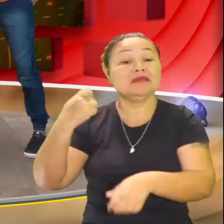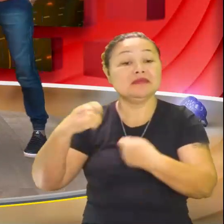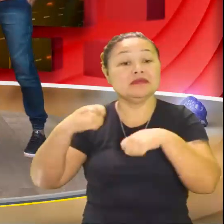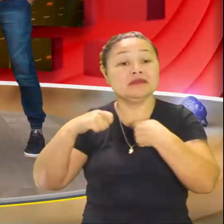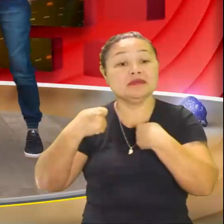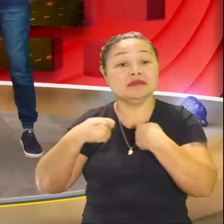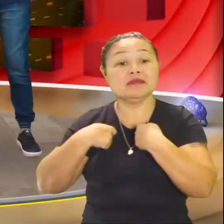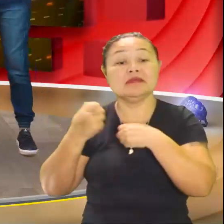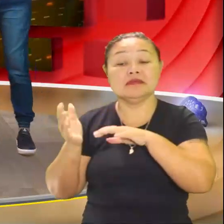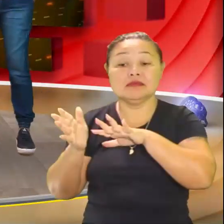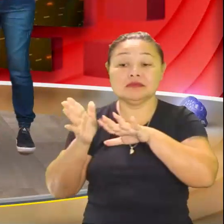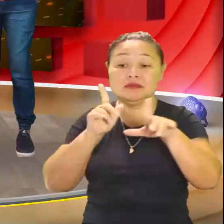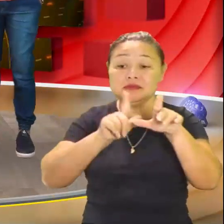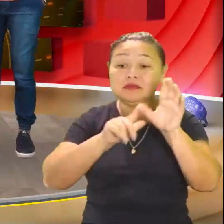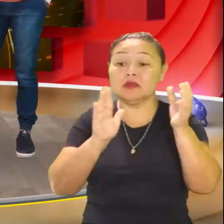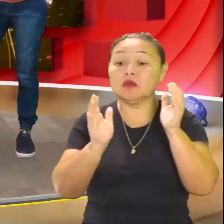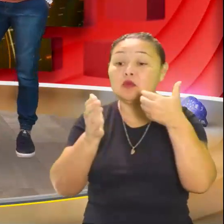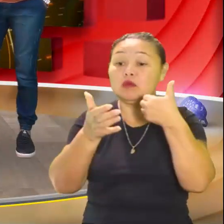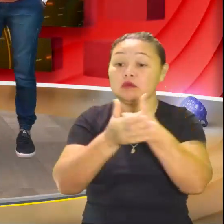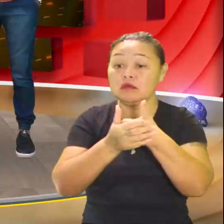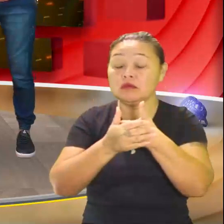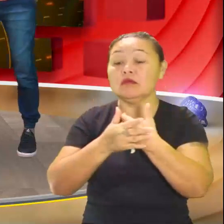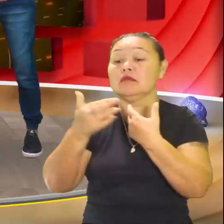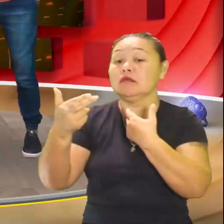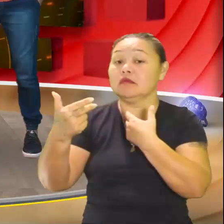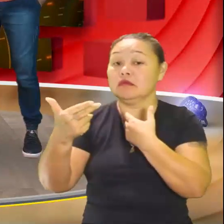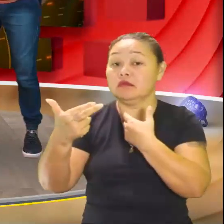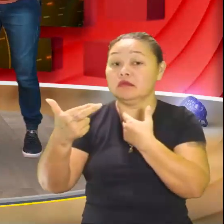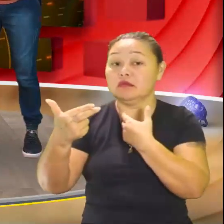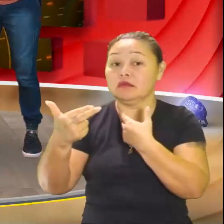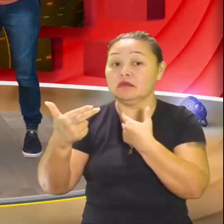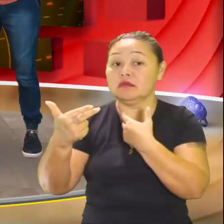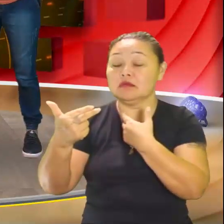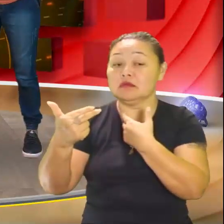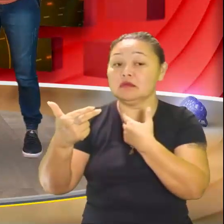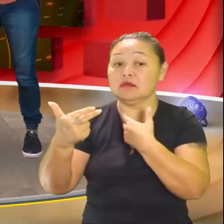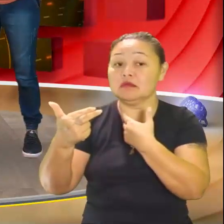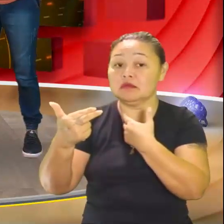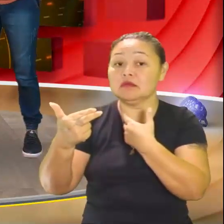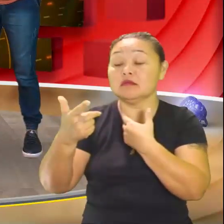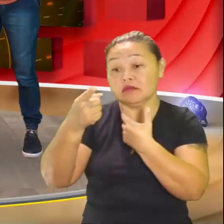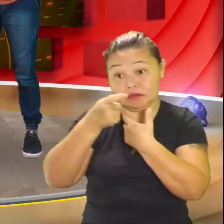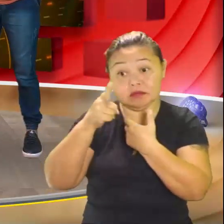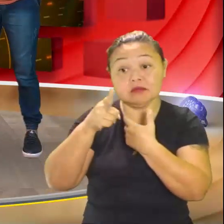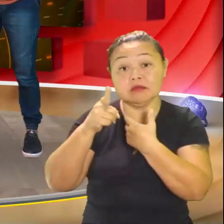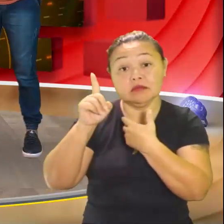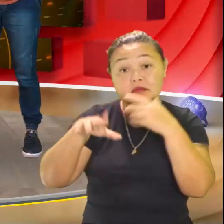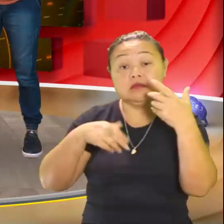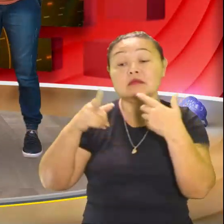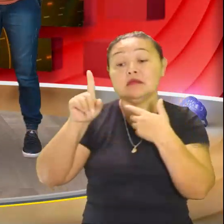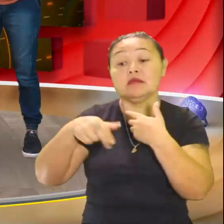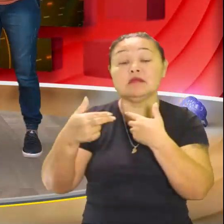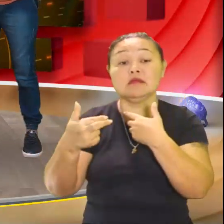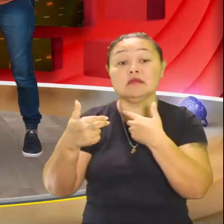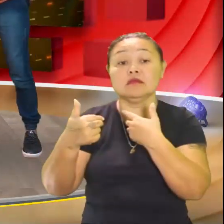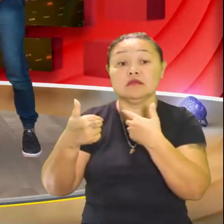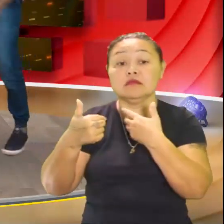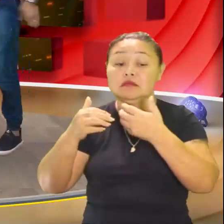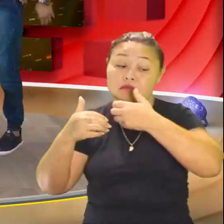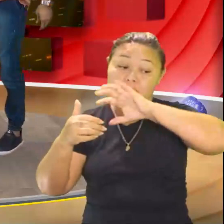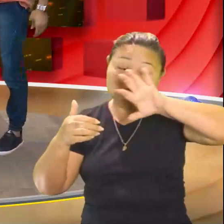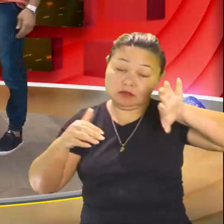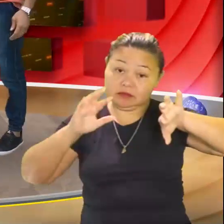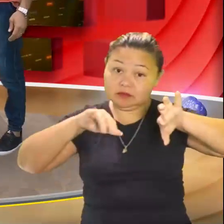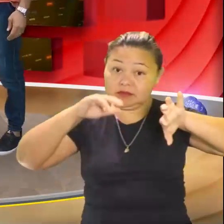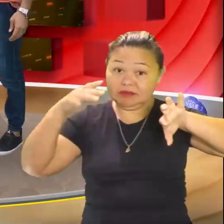ser equação tem que ter incógnita, sinal de igualdade, a incógnita que é o X, sinal de igualdade e membros,